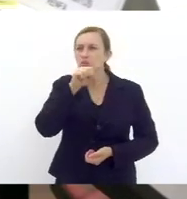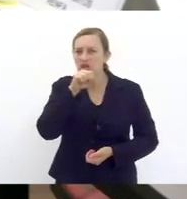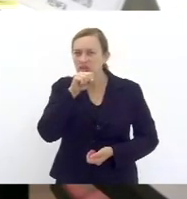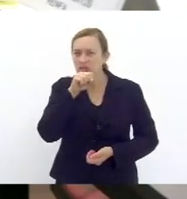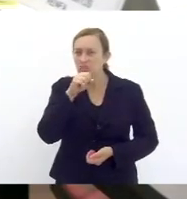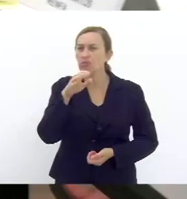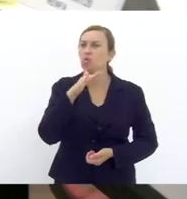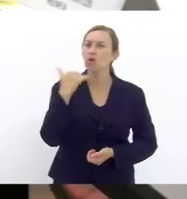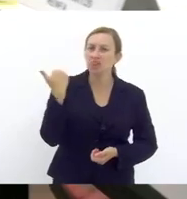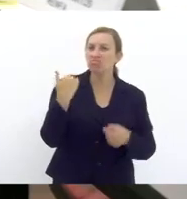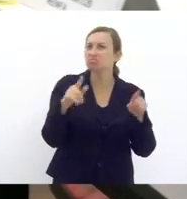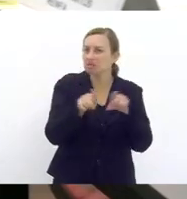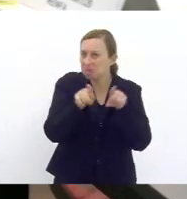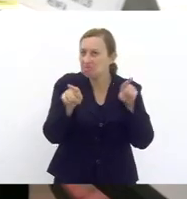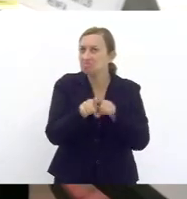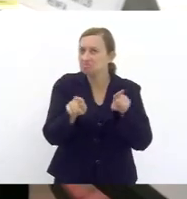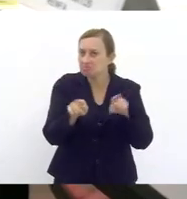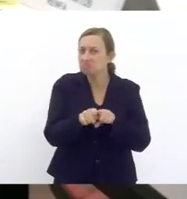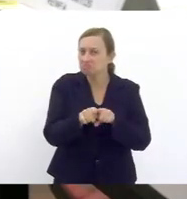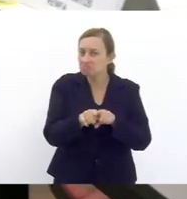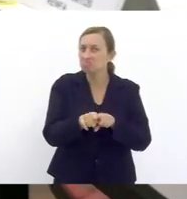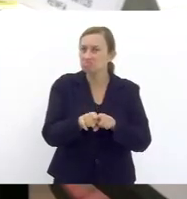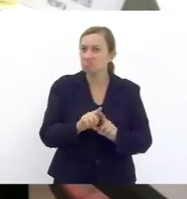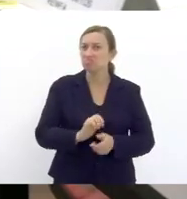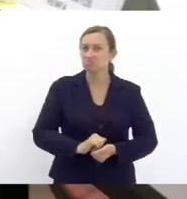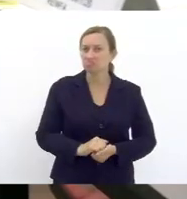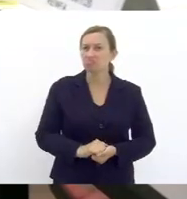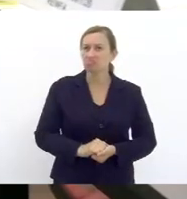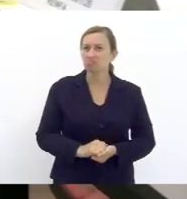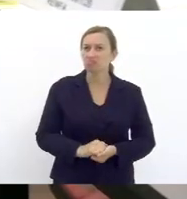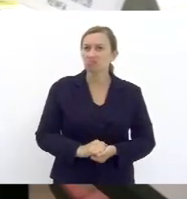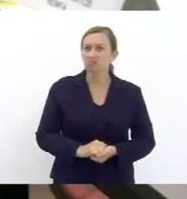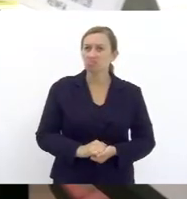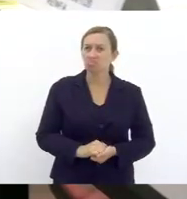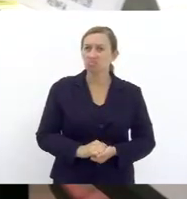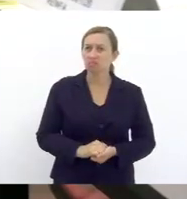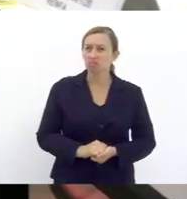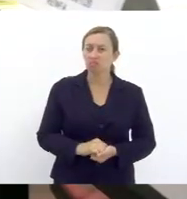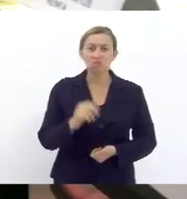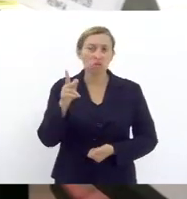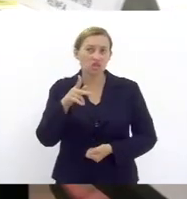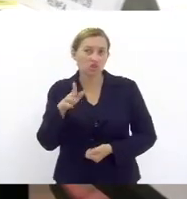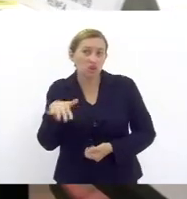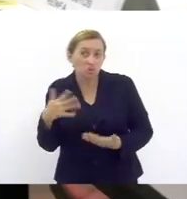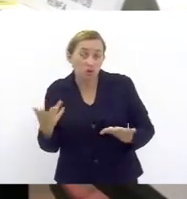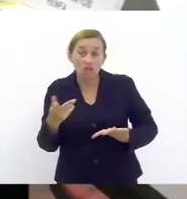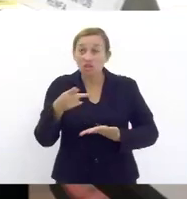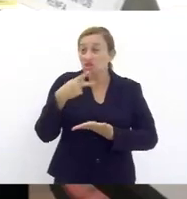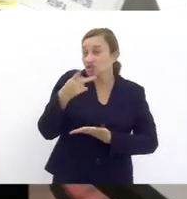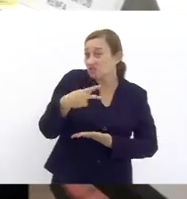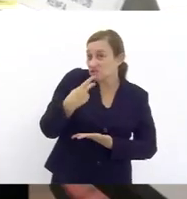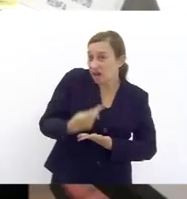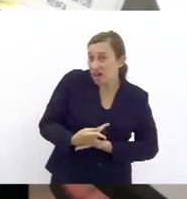morreram também né E quando a gente fala sobre